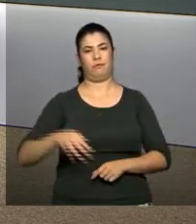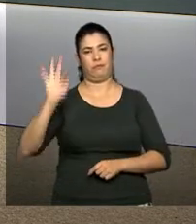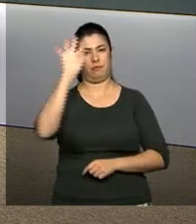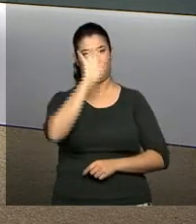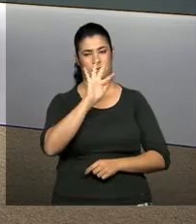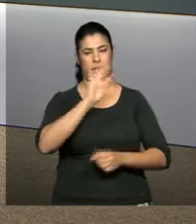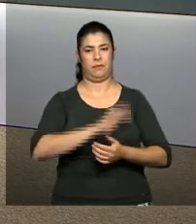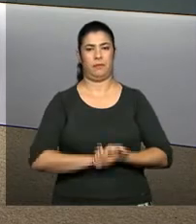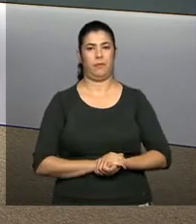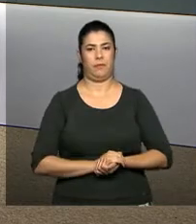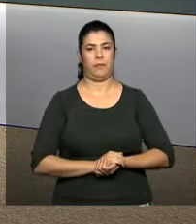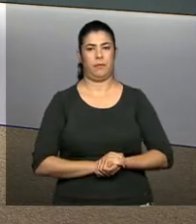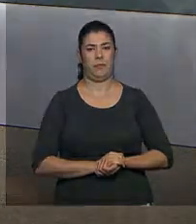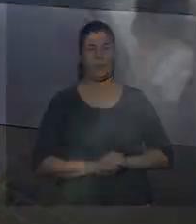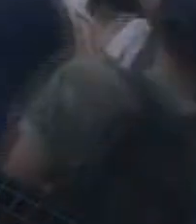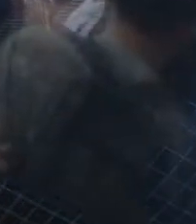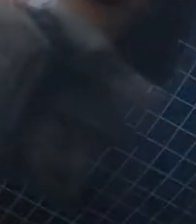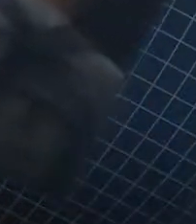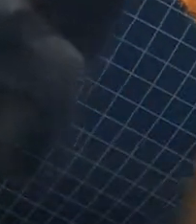federal